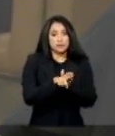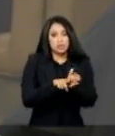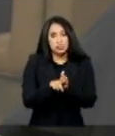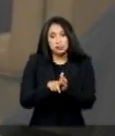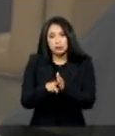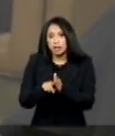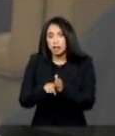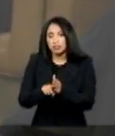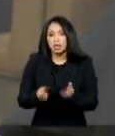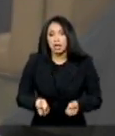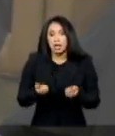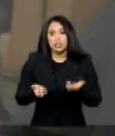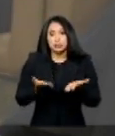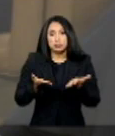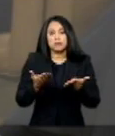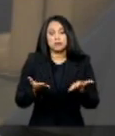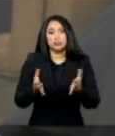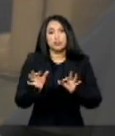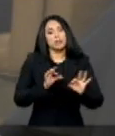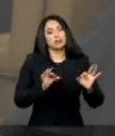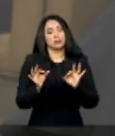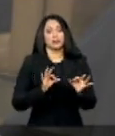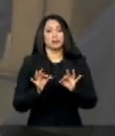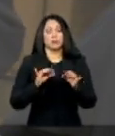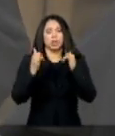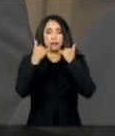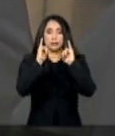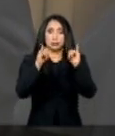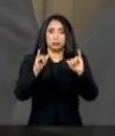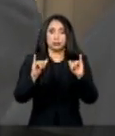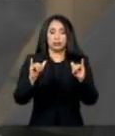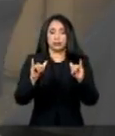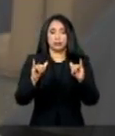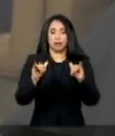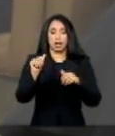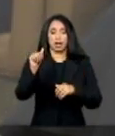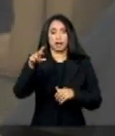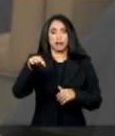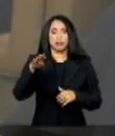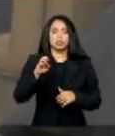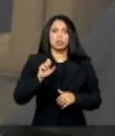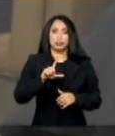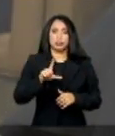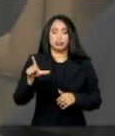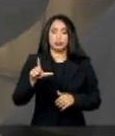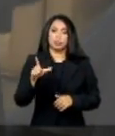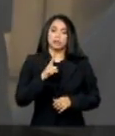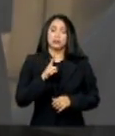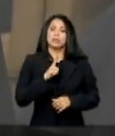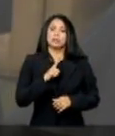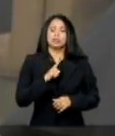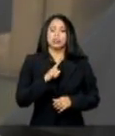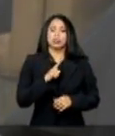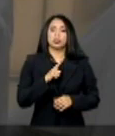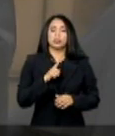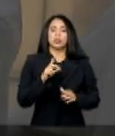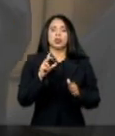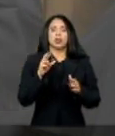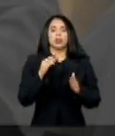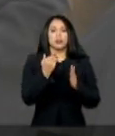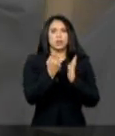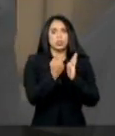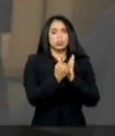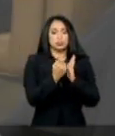incentivar e planejar todo o setor elétrico é assim começaram pois bem ter uma resolução 414 que trata da comercialização